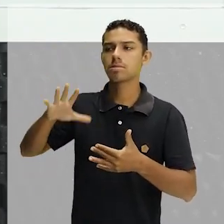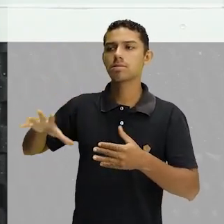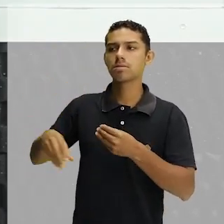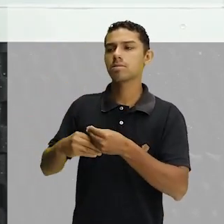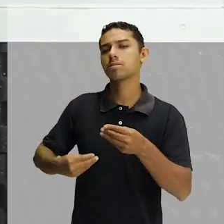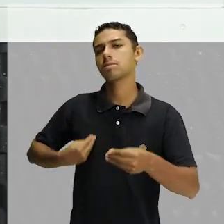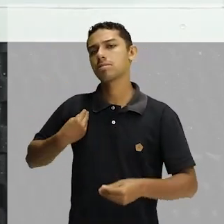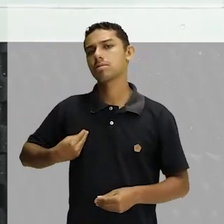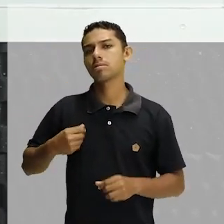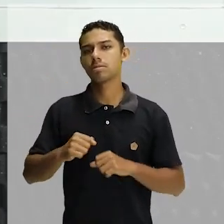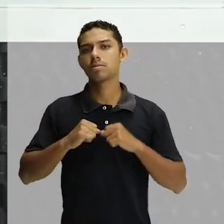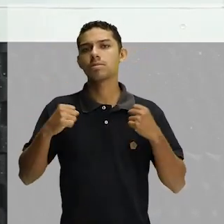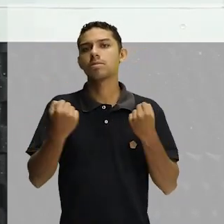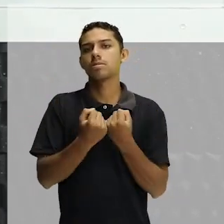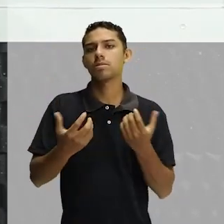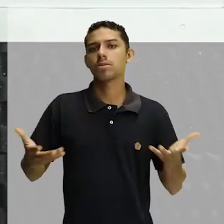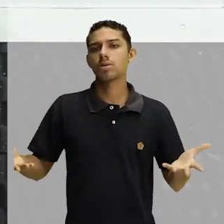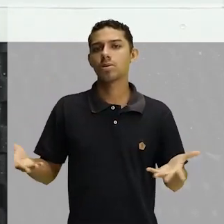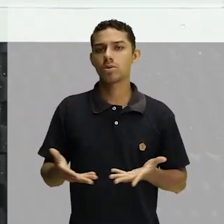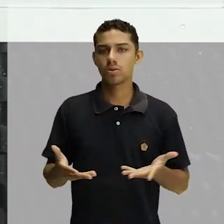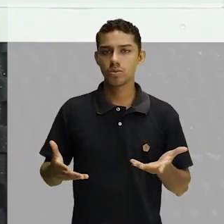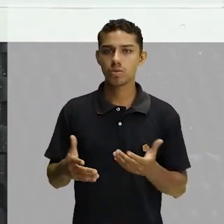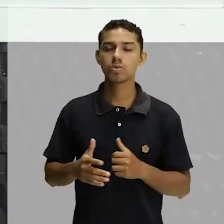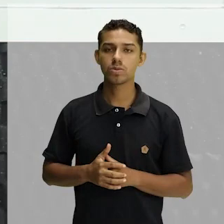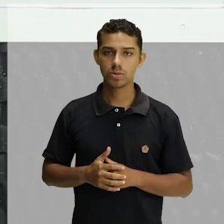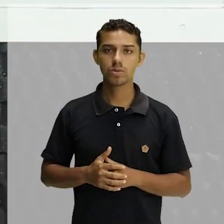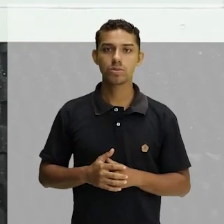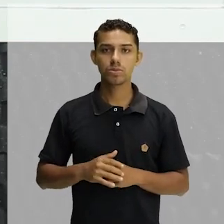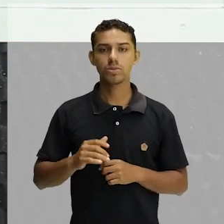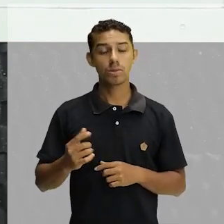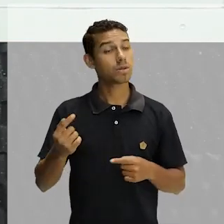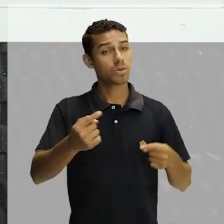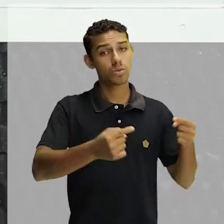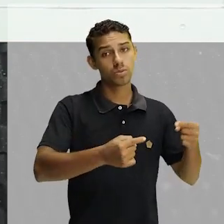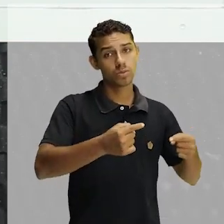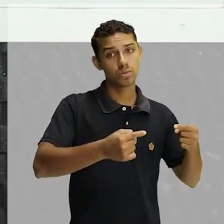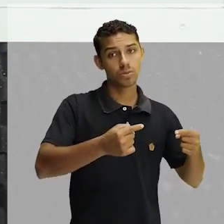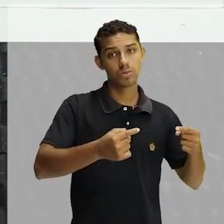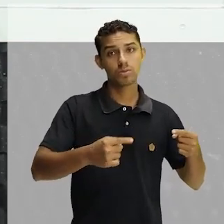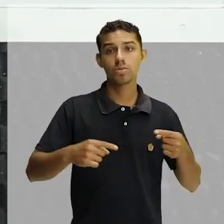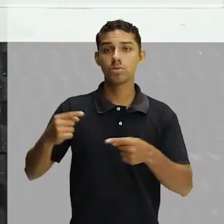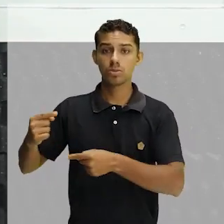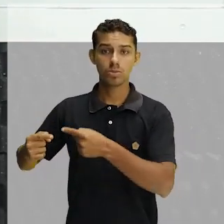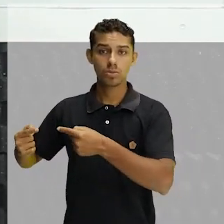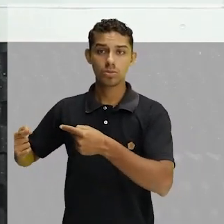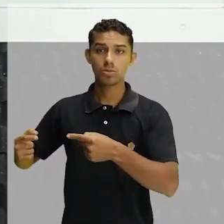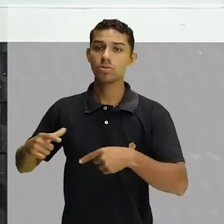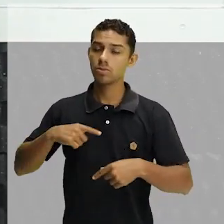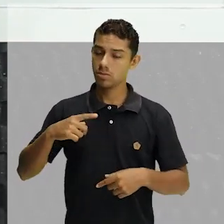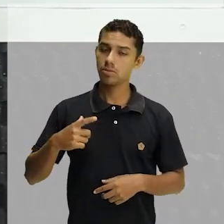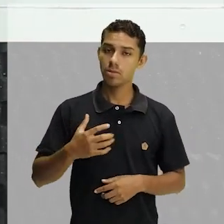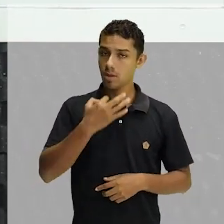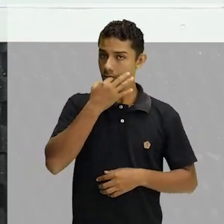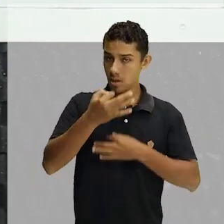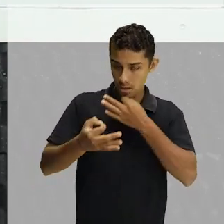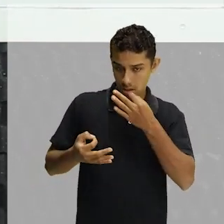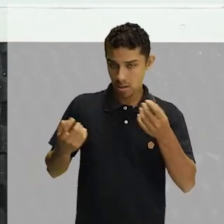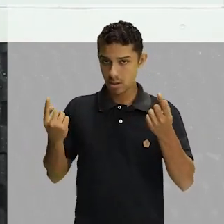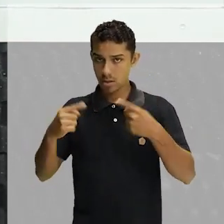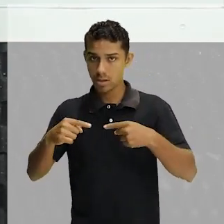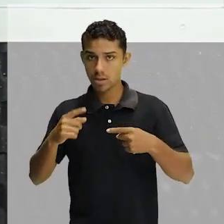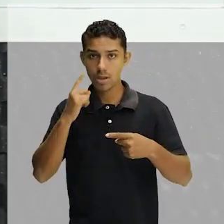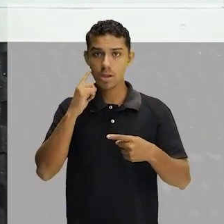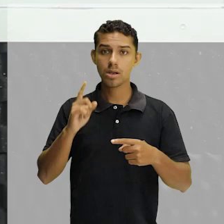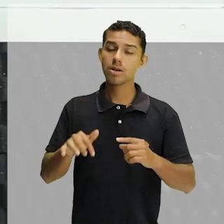a que nós temos hoje. Claro que existem hoje muitas oposições ao contratualismo, mas ele ali,